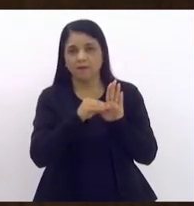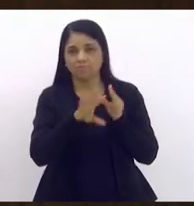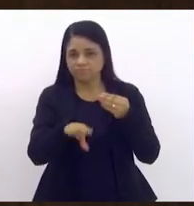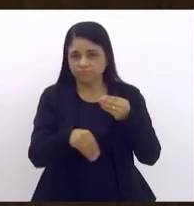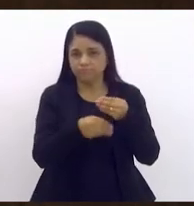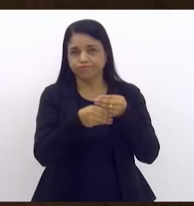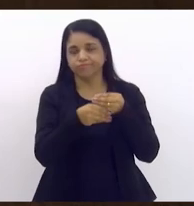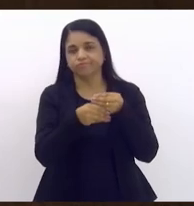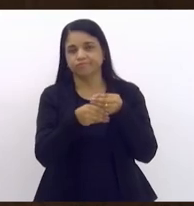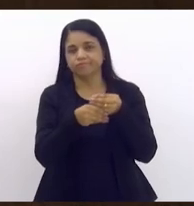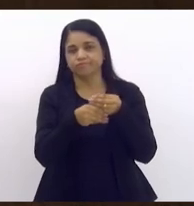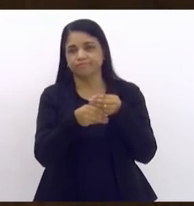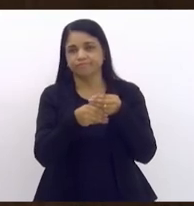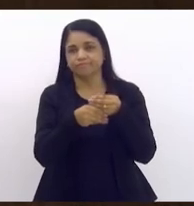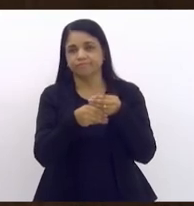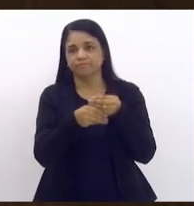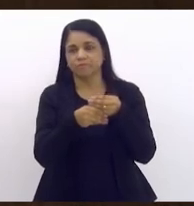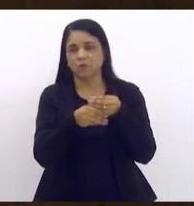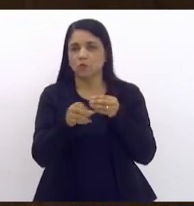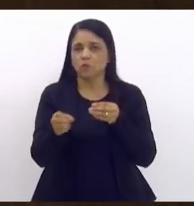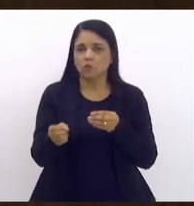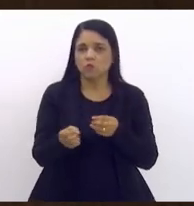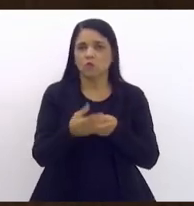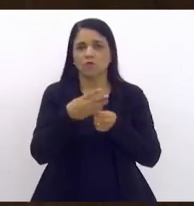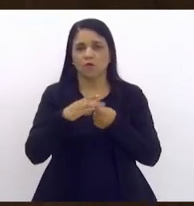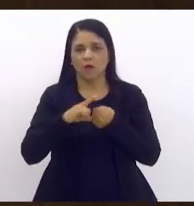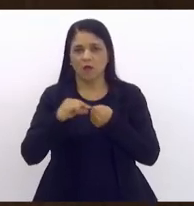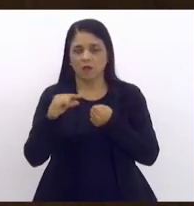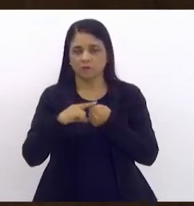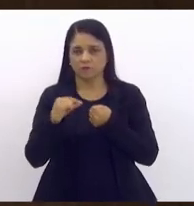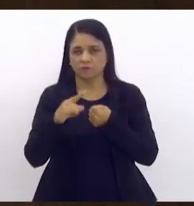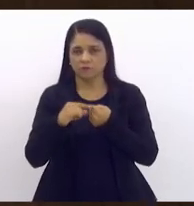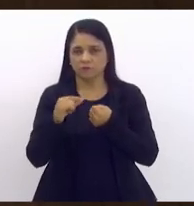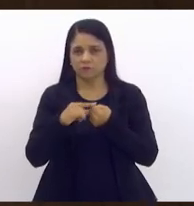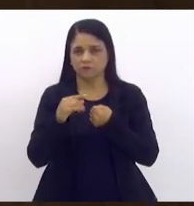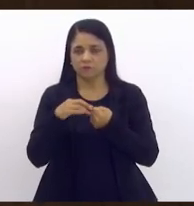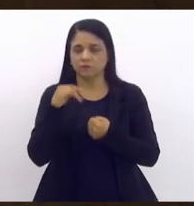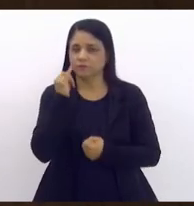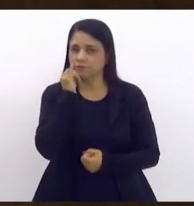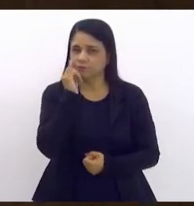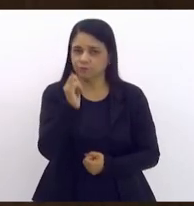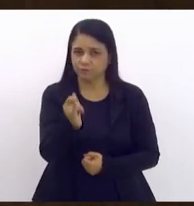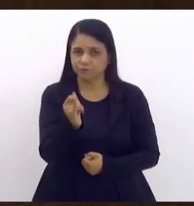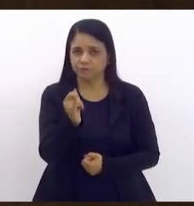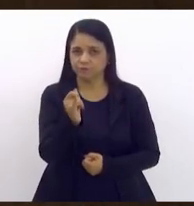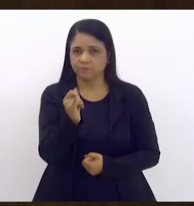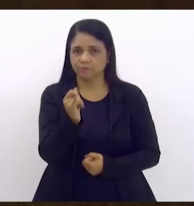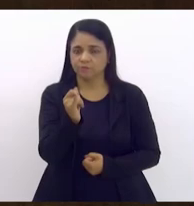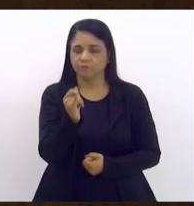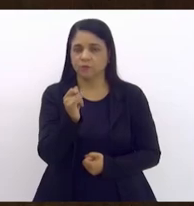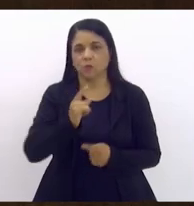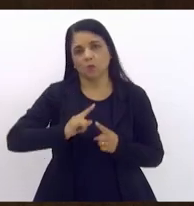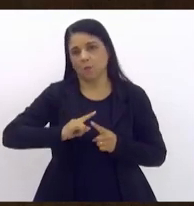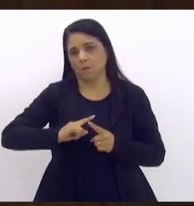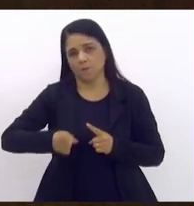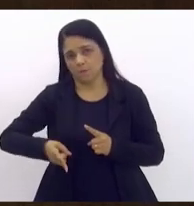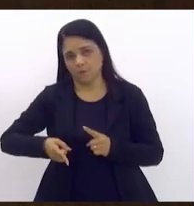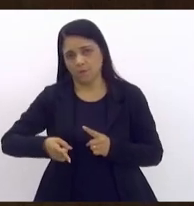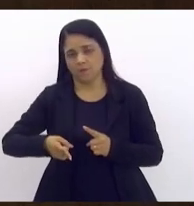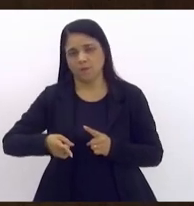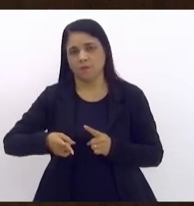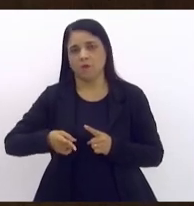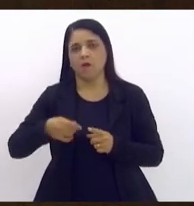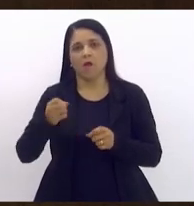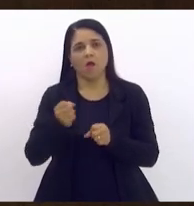aditiva, criando um novo artigo. A presente declaração não impedirá a realização